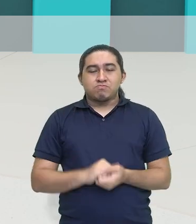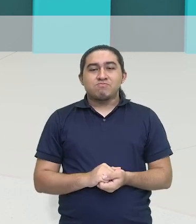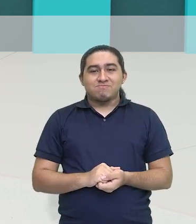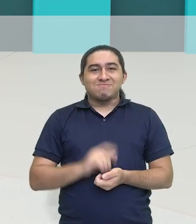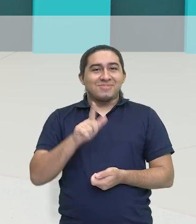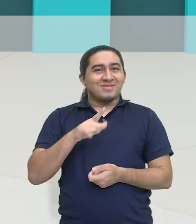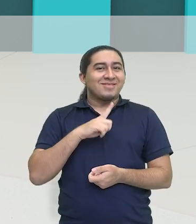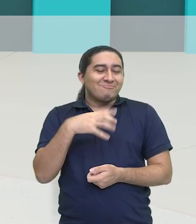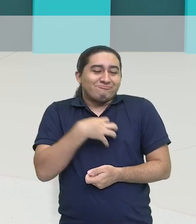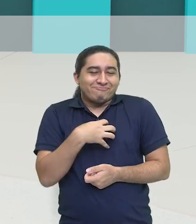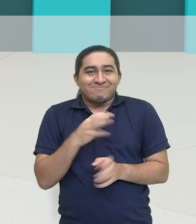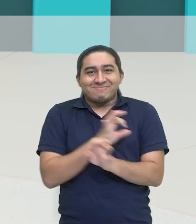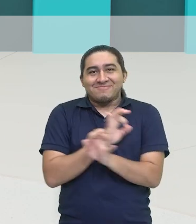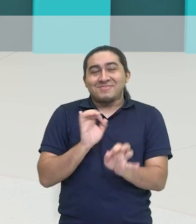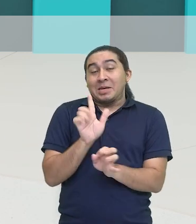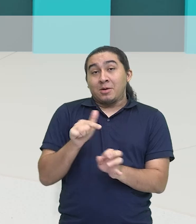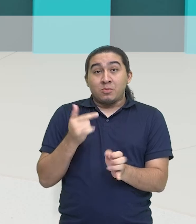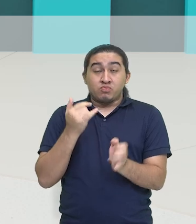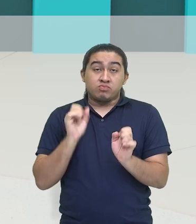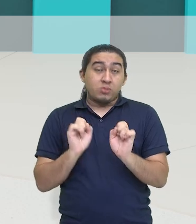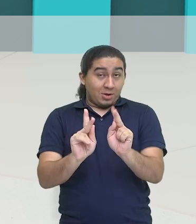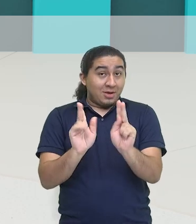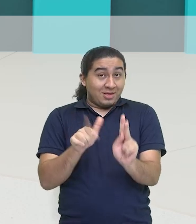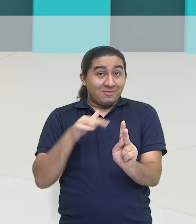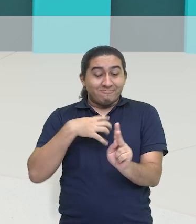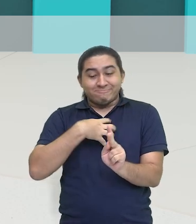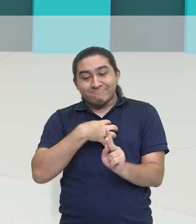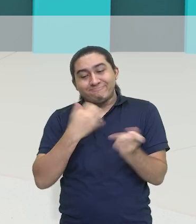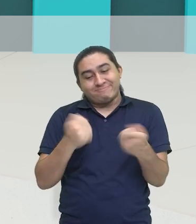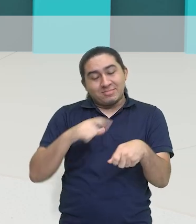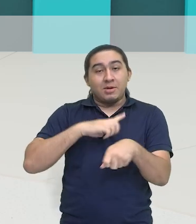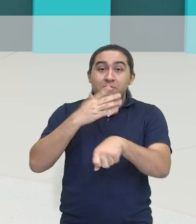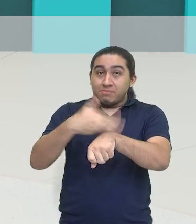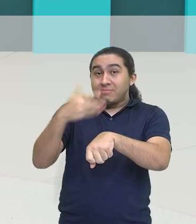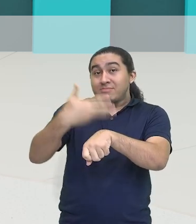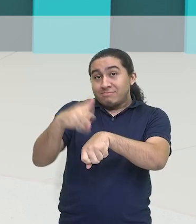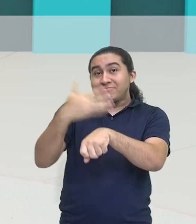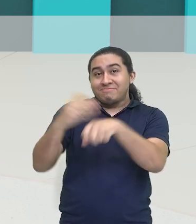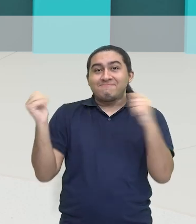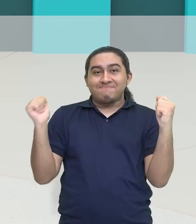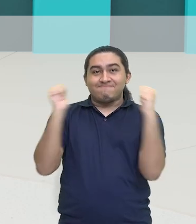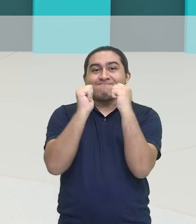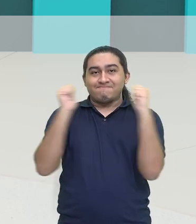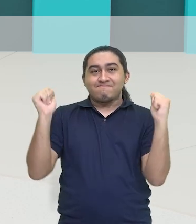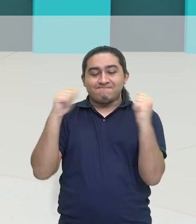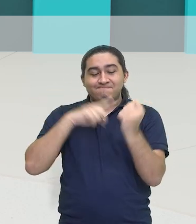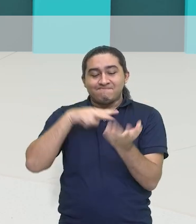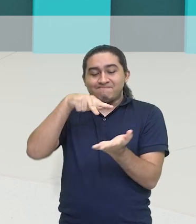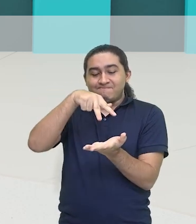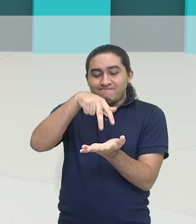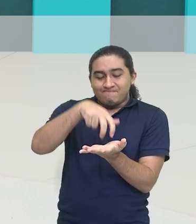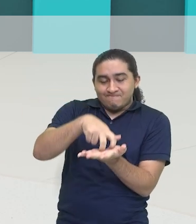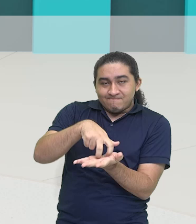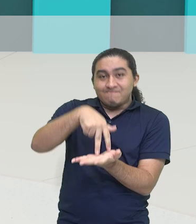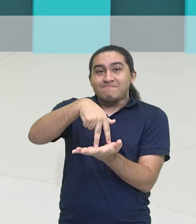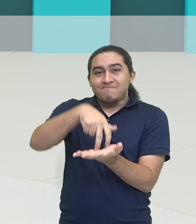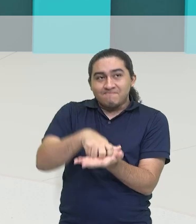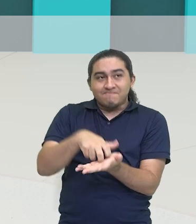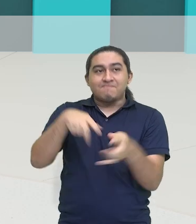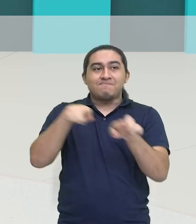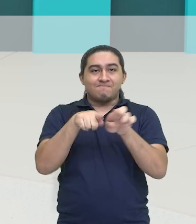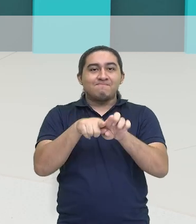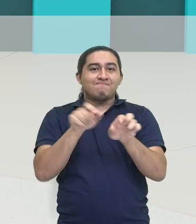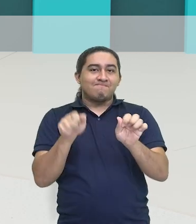Talvez alguns não sintam, né? Tudo bem, é sinal de que vocês tenham que treinar mais aí em agachamento, fazer extensão